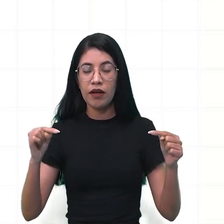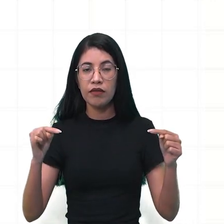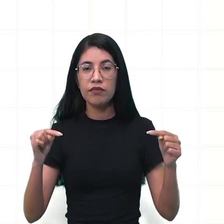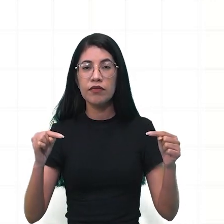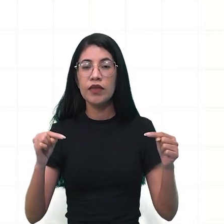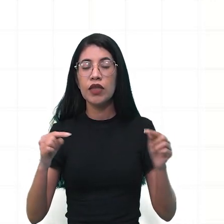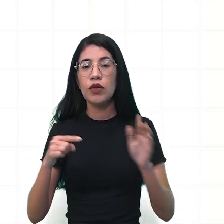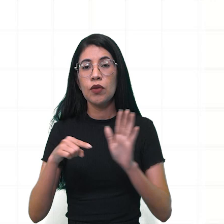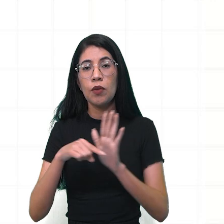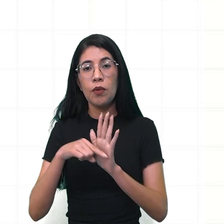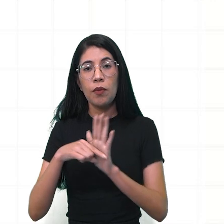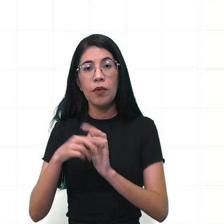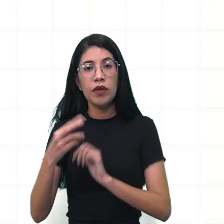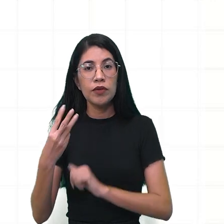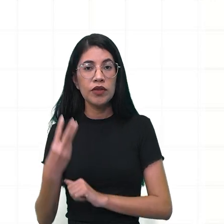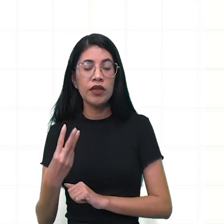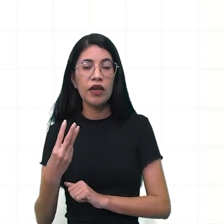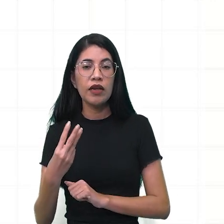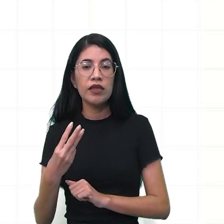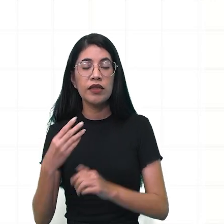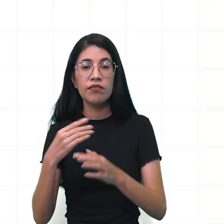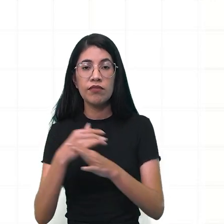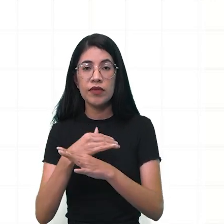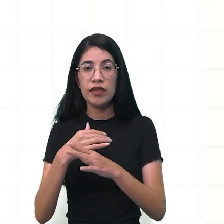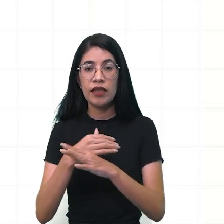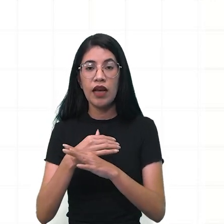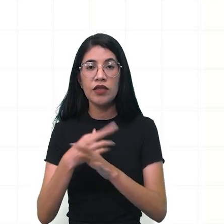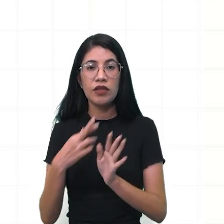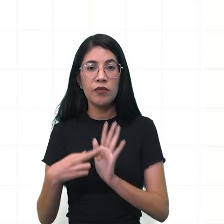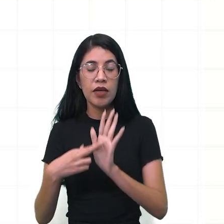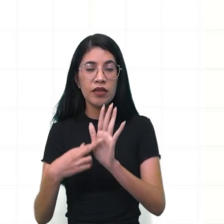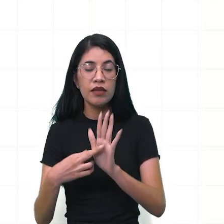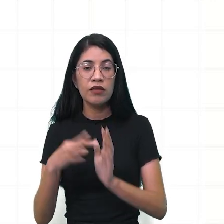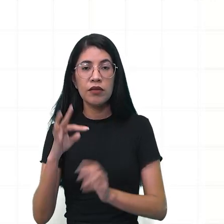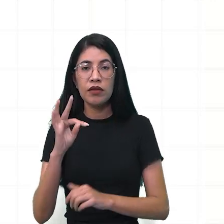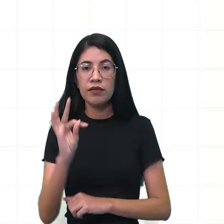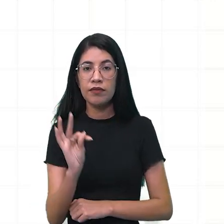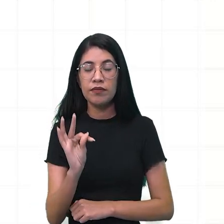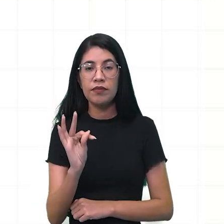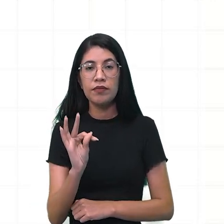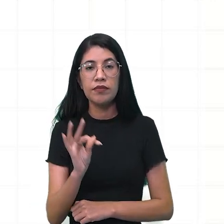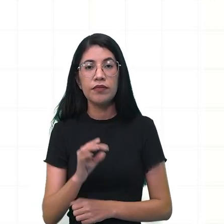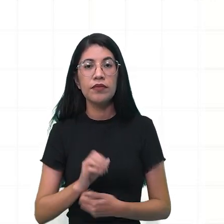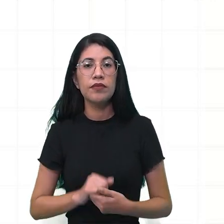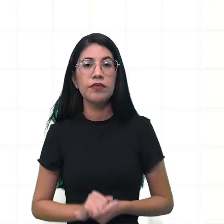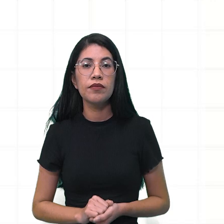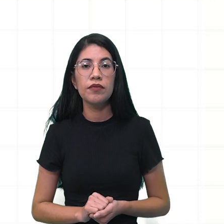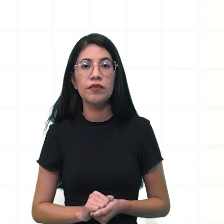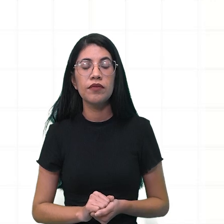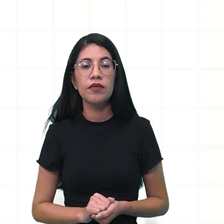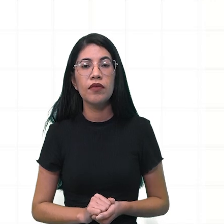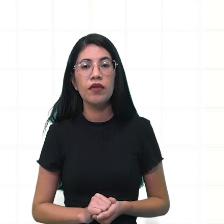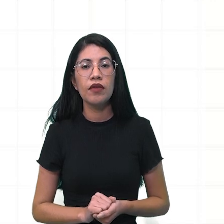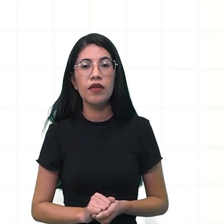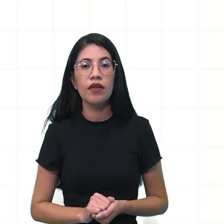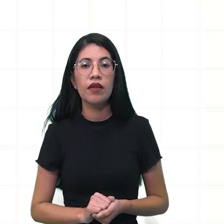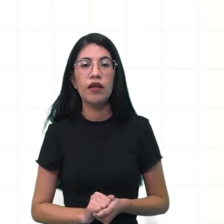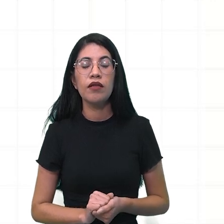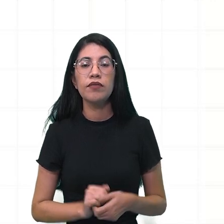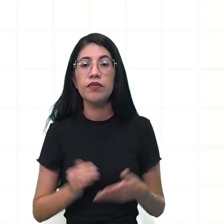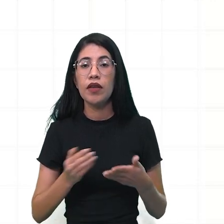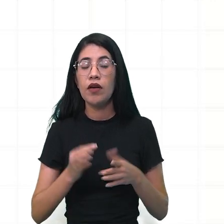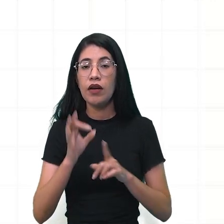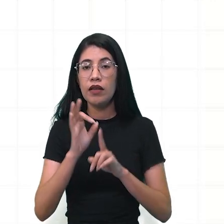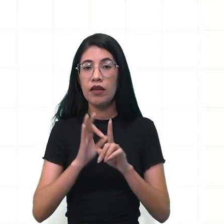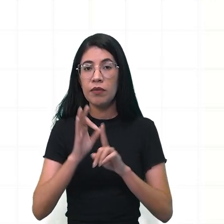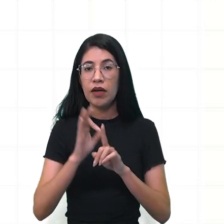-3 será a cidade de São Joaquim. Então, eu indico aqui pela letra T. Agora, nós vamos à temperatura